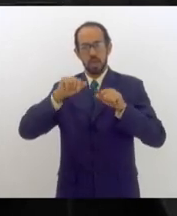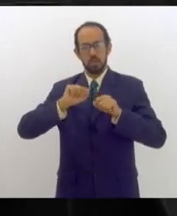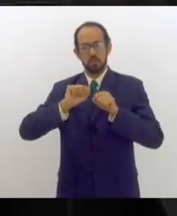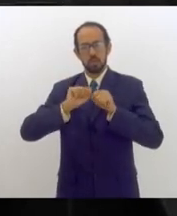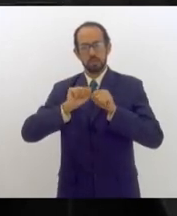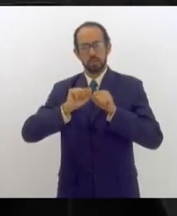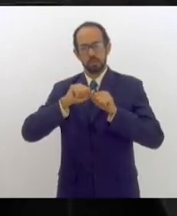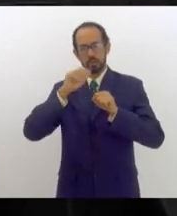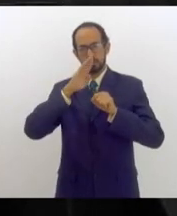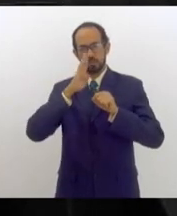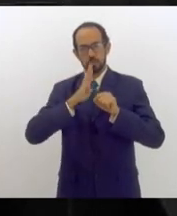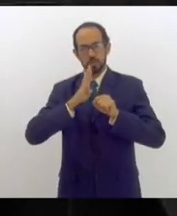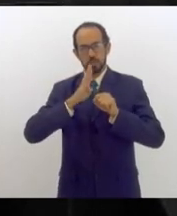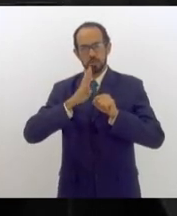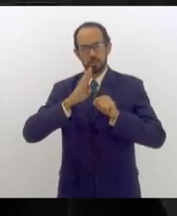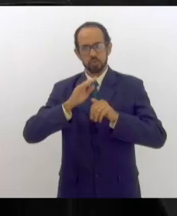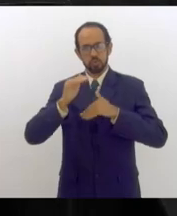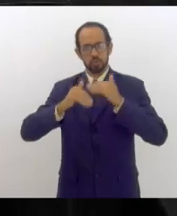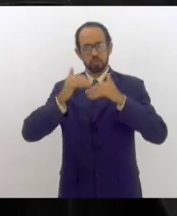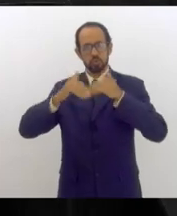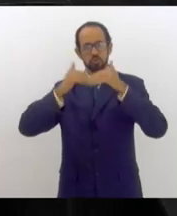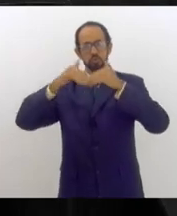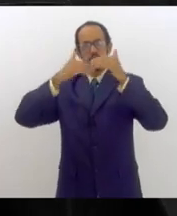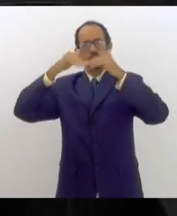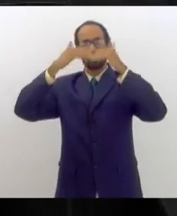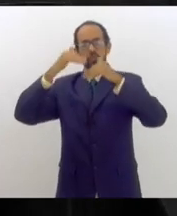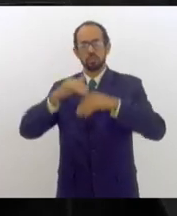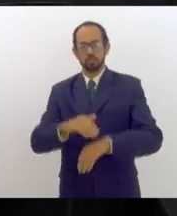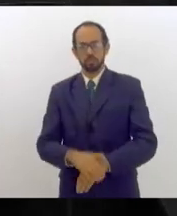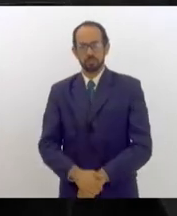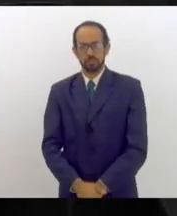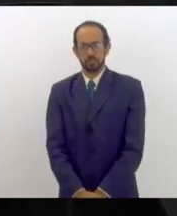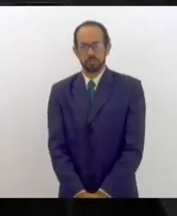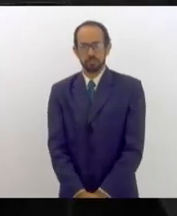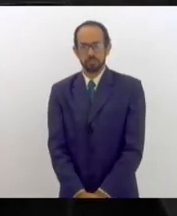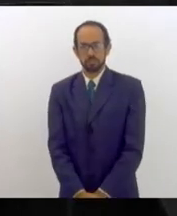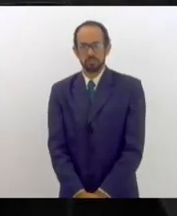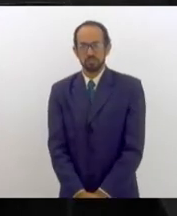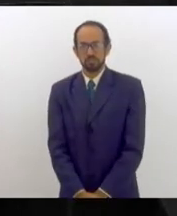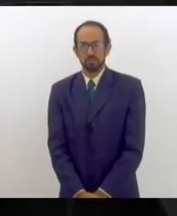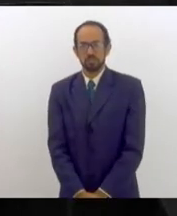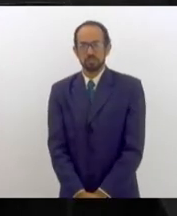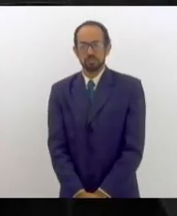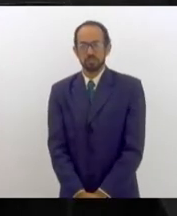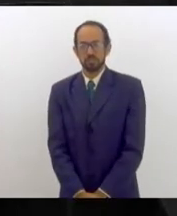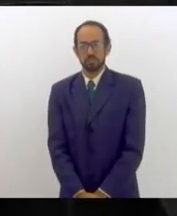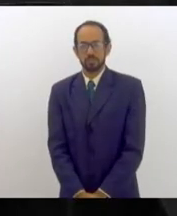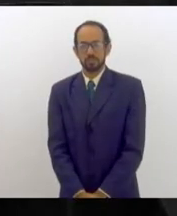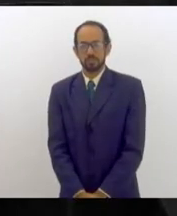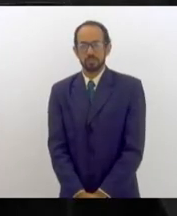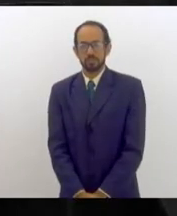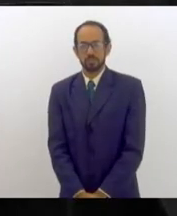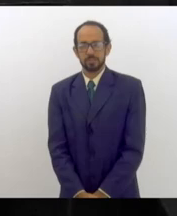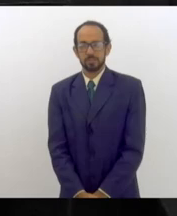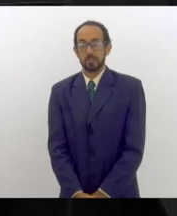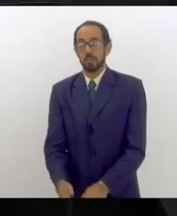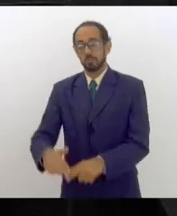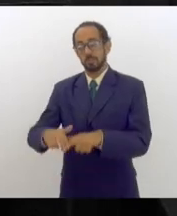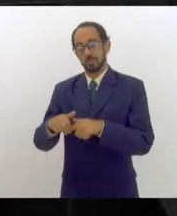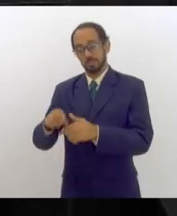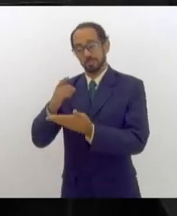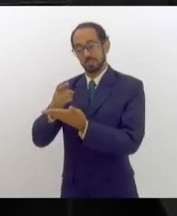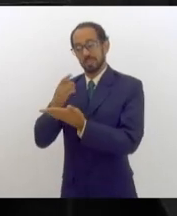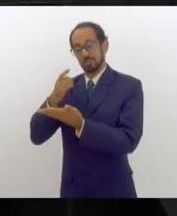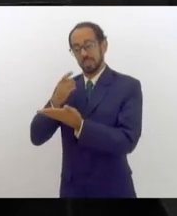Brasil nos trilhos nos desenvolvimento não tem trilho por isso Deputado é que eu vou